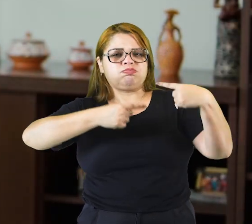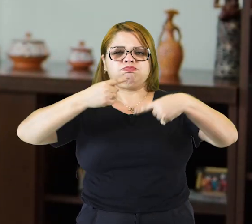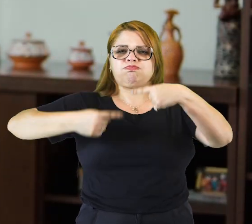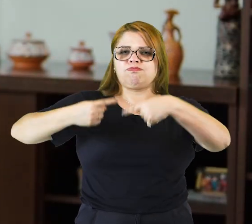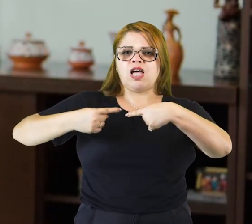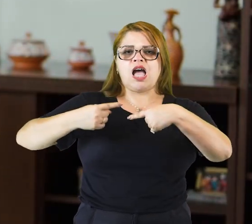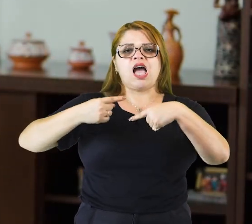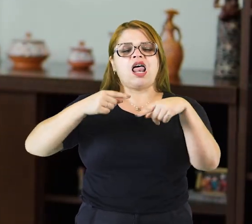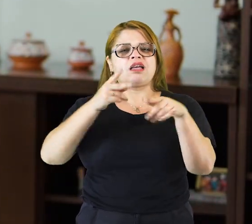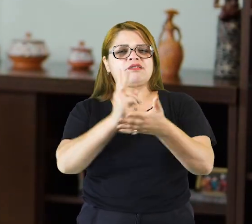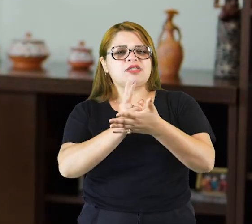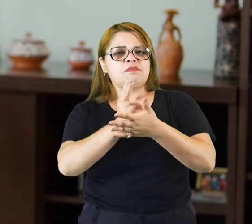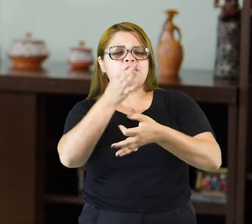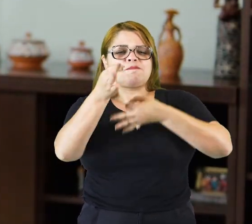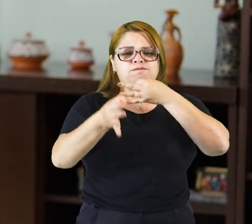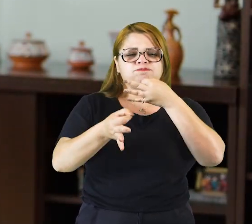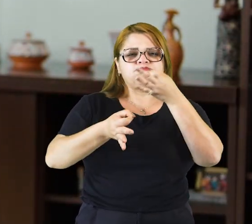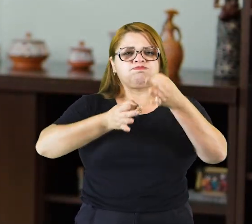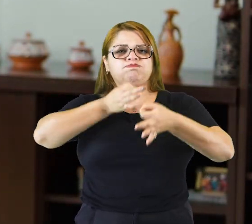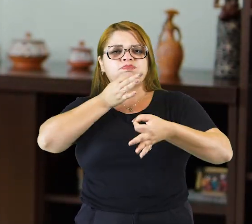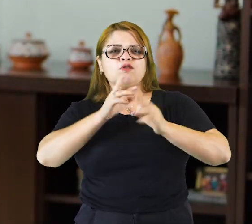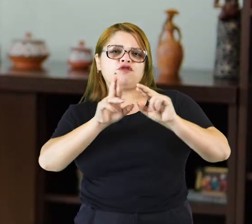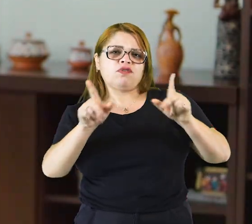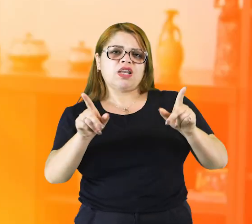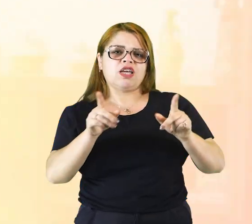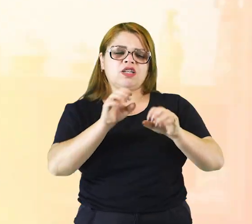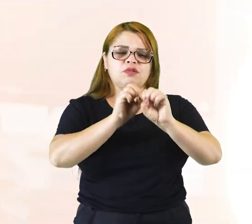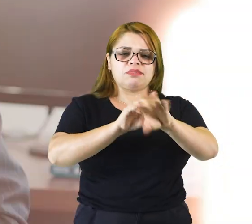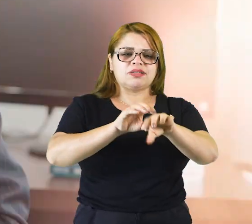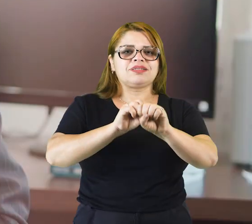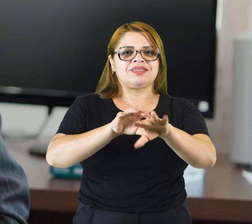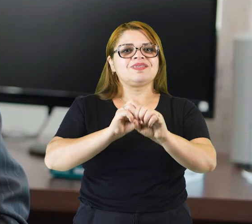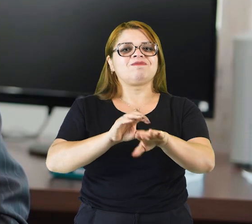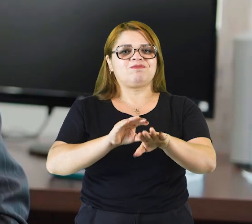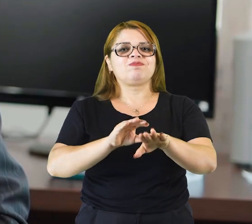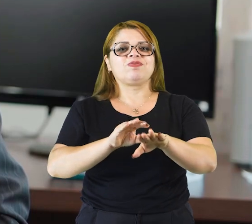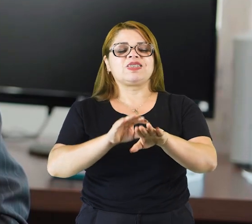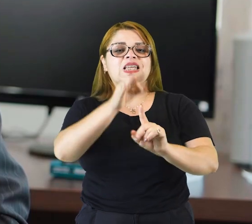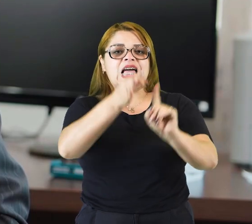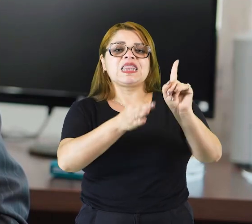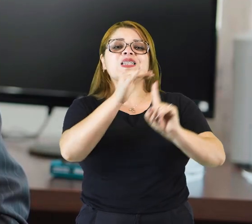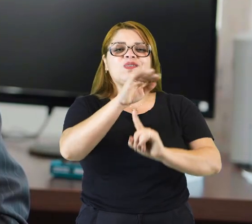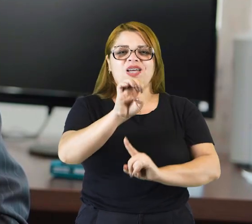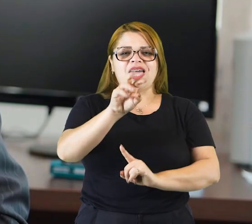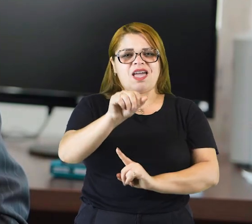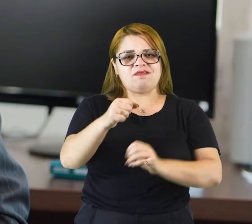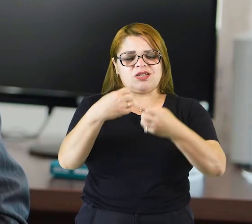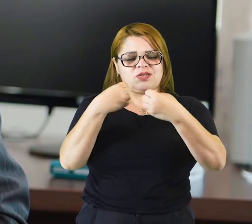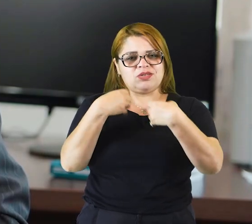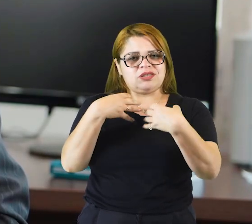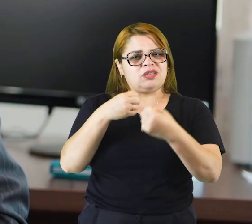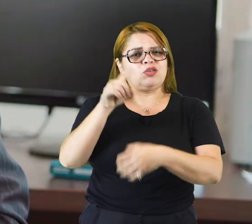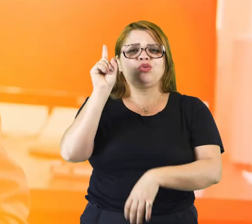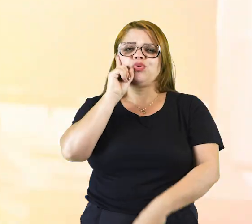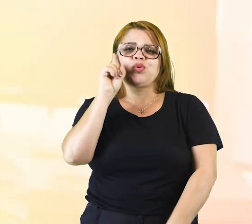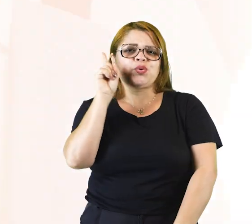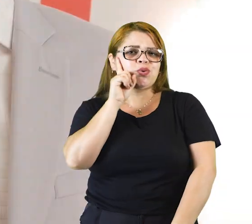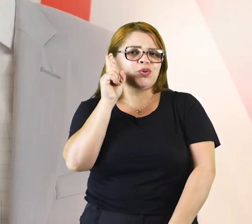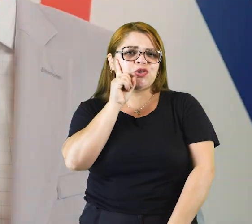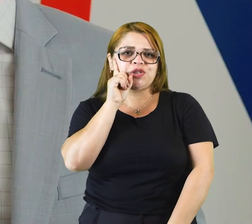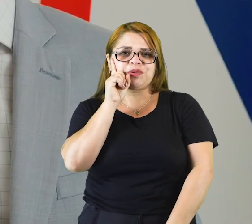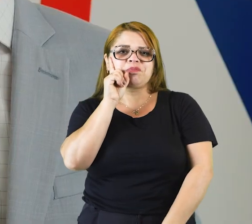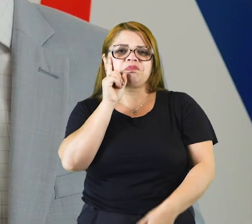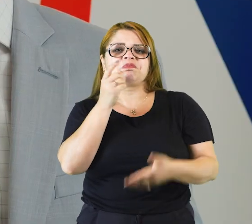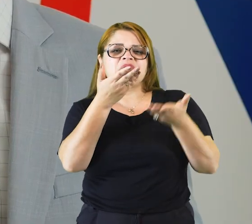ela sempre tem uma visão diferenciada para nos ensinar. A desembargadora Eva, ela nos ensina todos os dias, né?